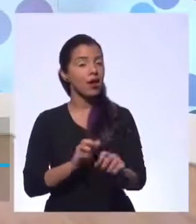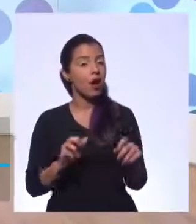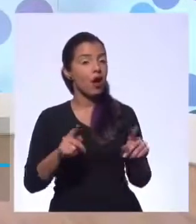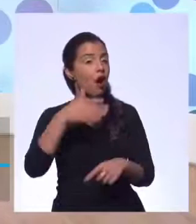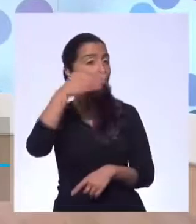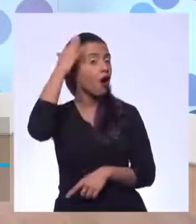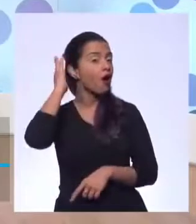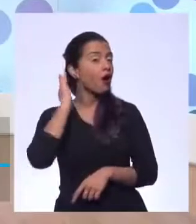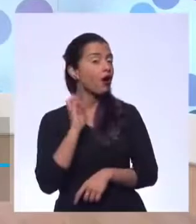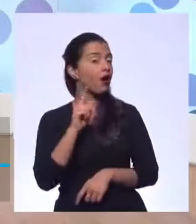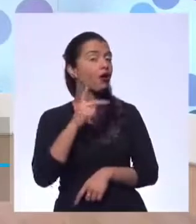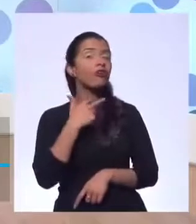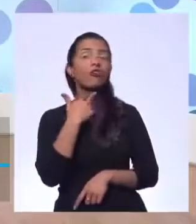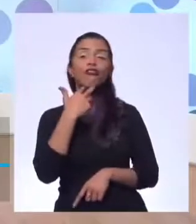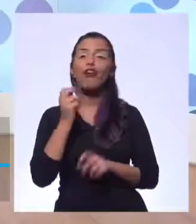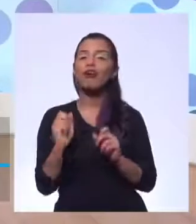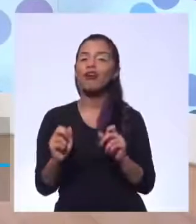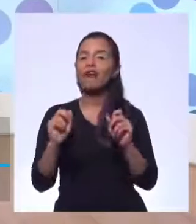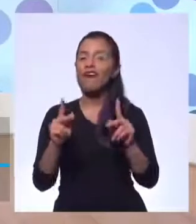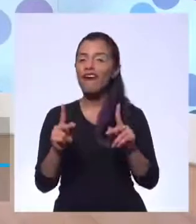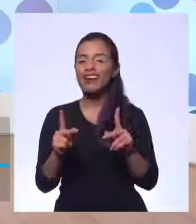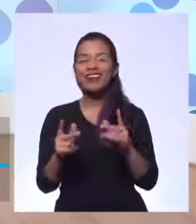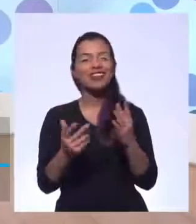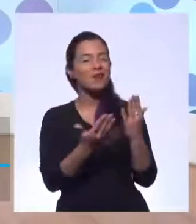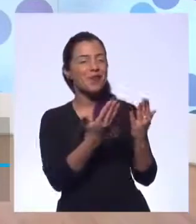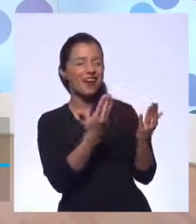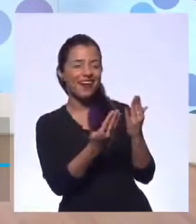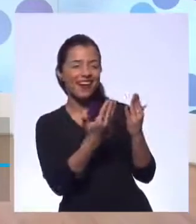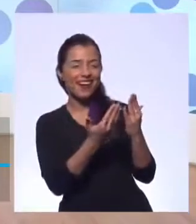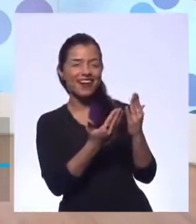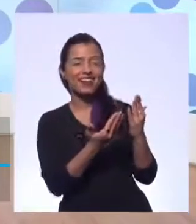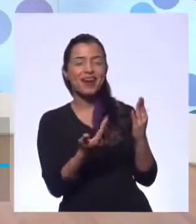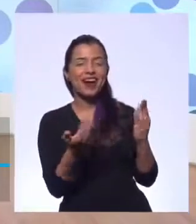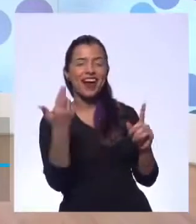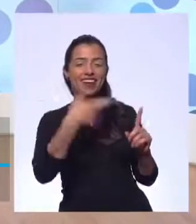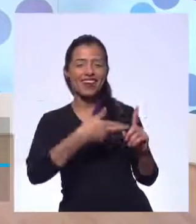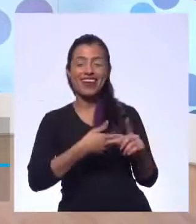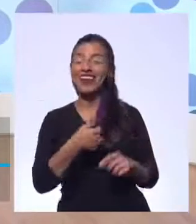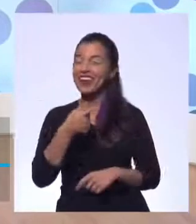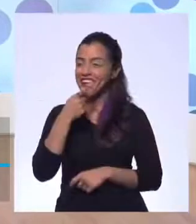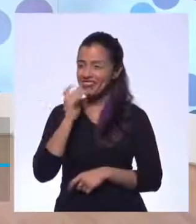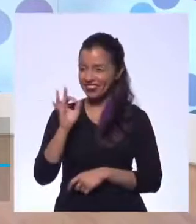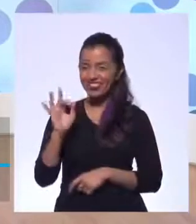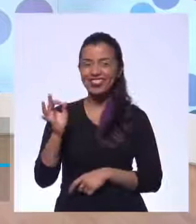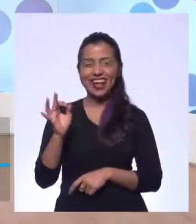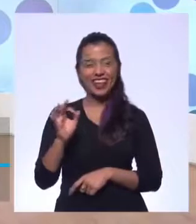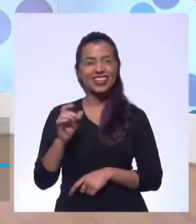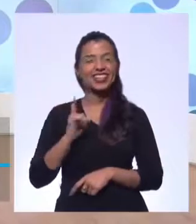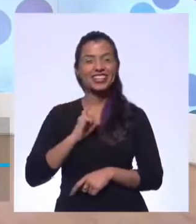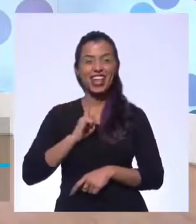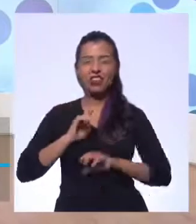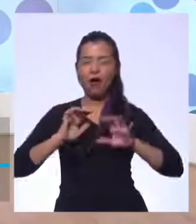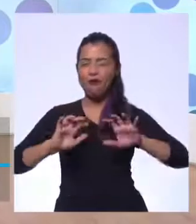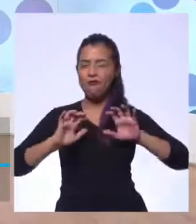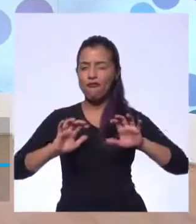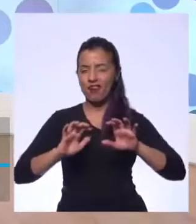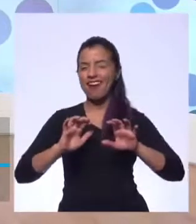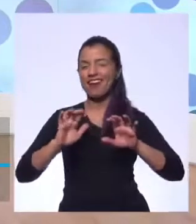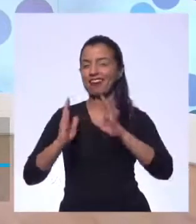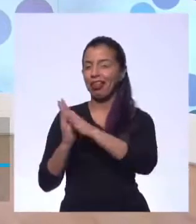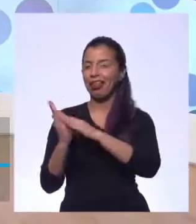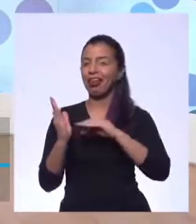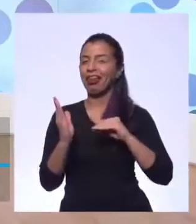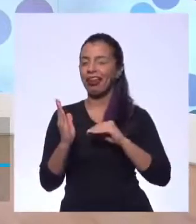ok, voz ok. A gente falou cabelo ok, pele ok. Também tem aquele funk lá, Sim. não